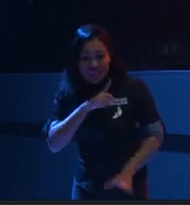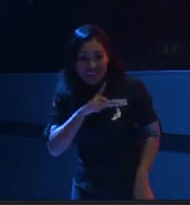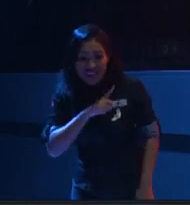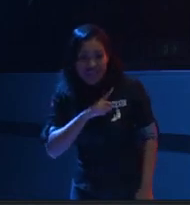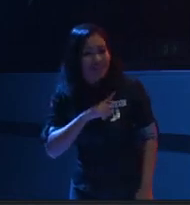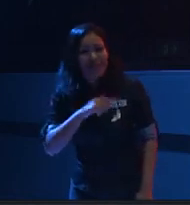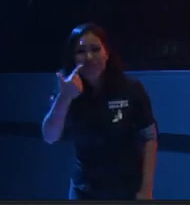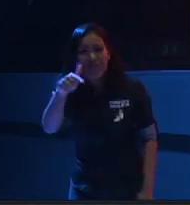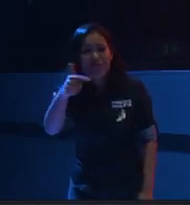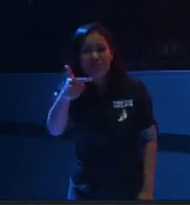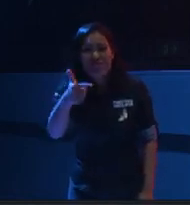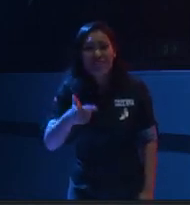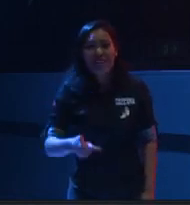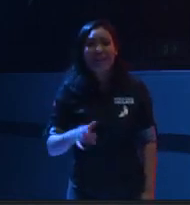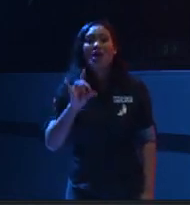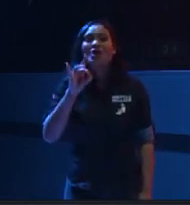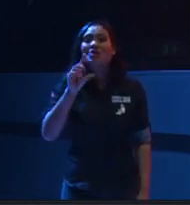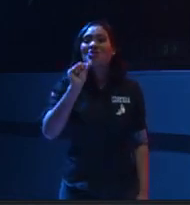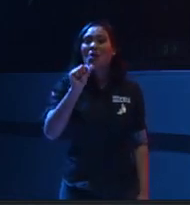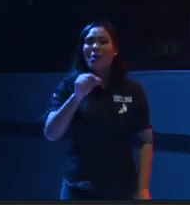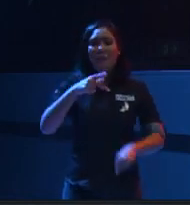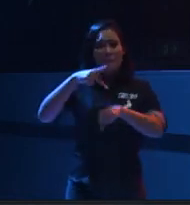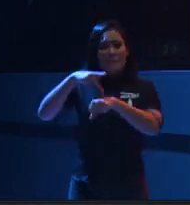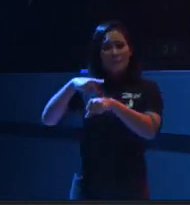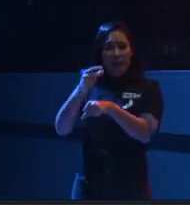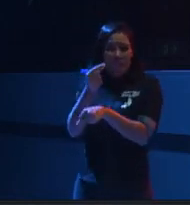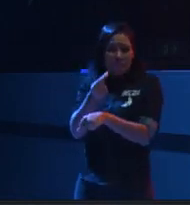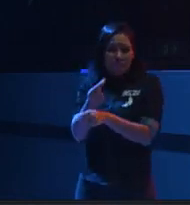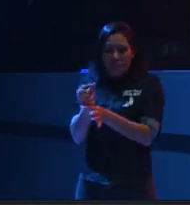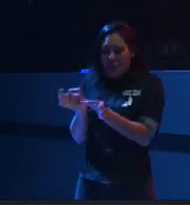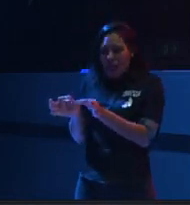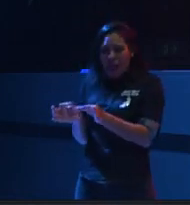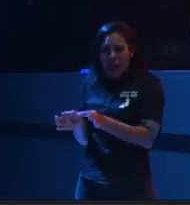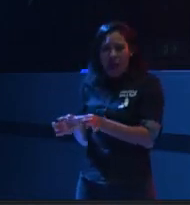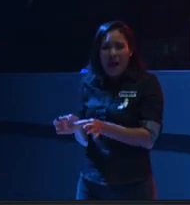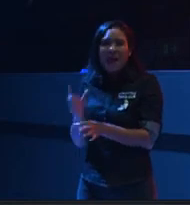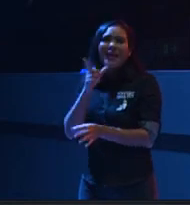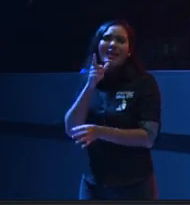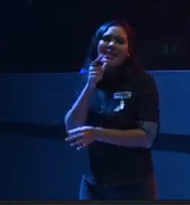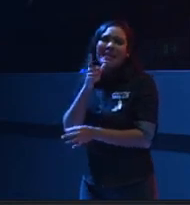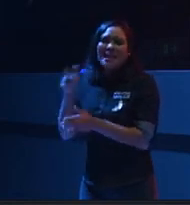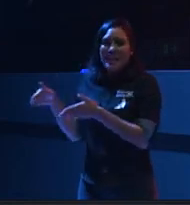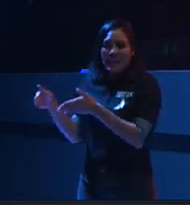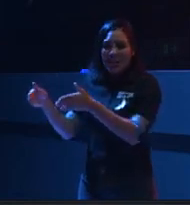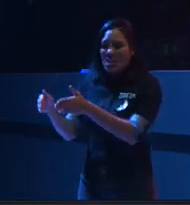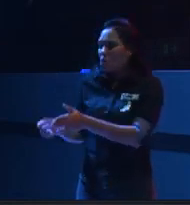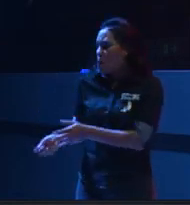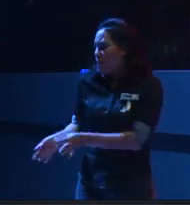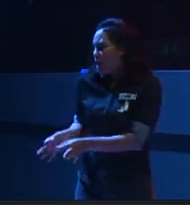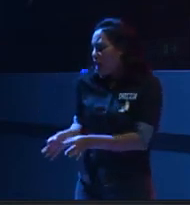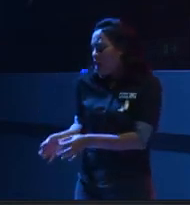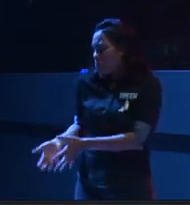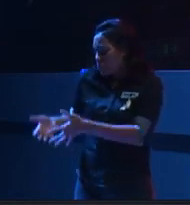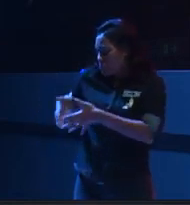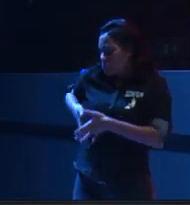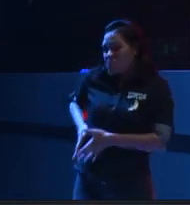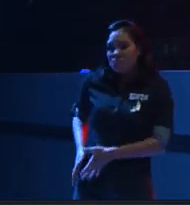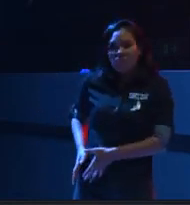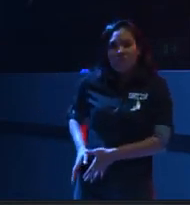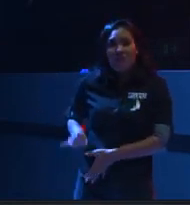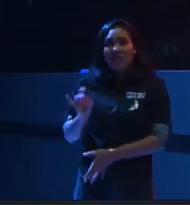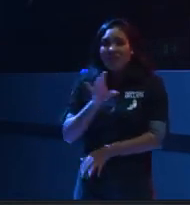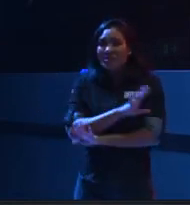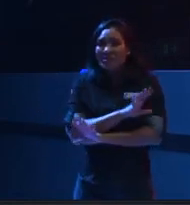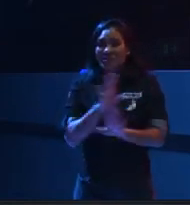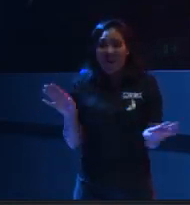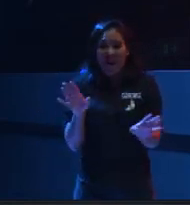pedrinha é uma pedrinha que ele pegou no riacho umas Pedrinhas redondinho aquele pegou no riacho lá era o que